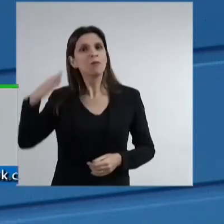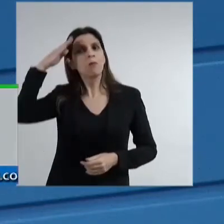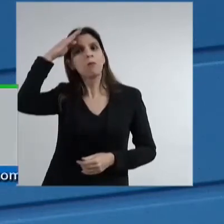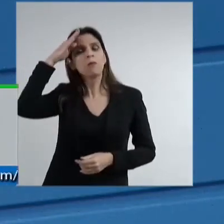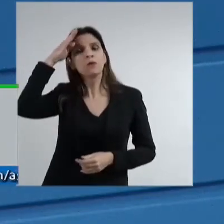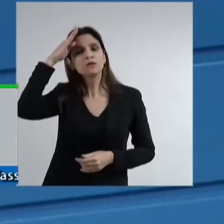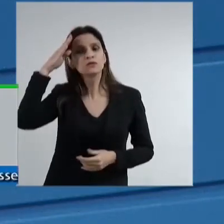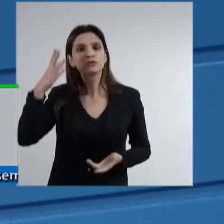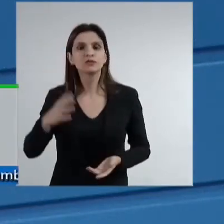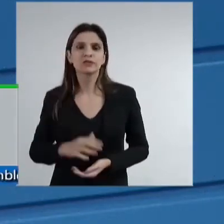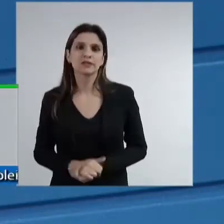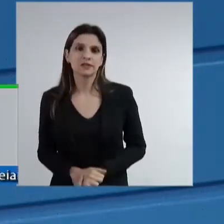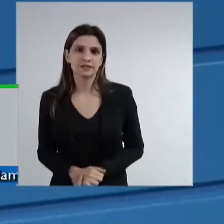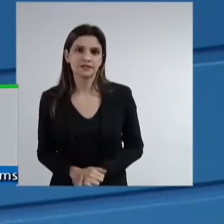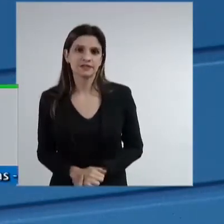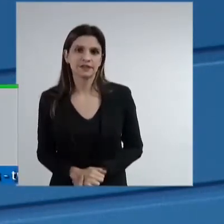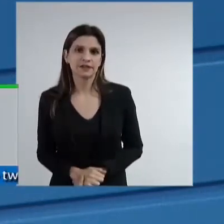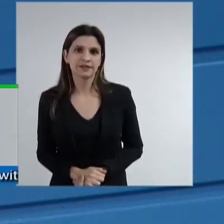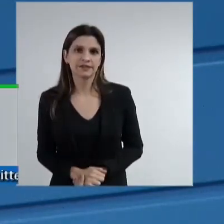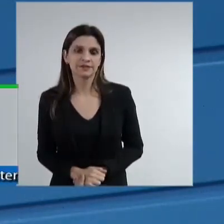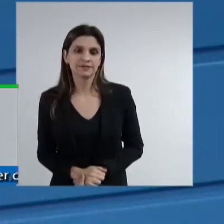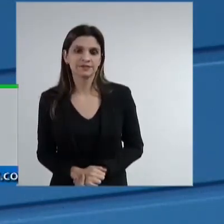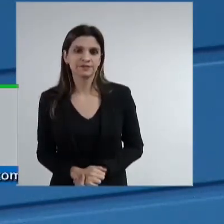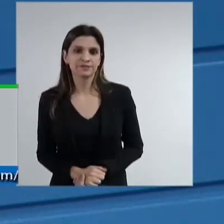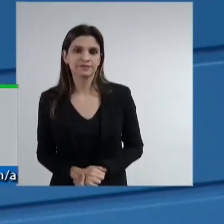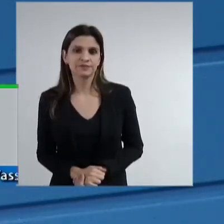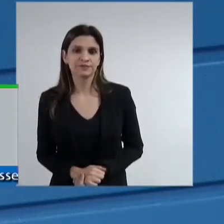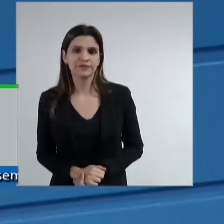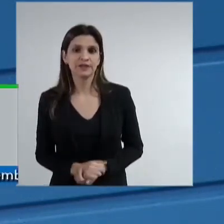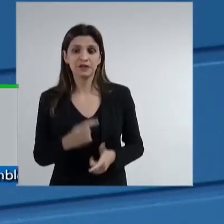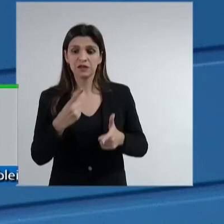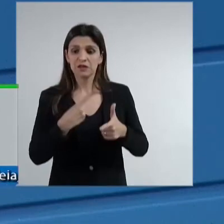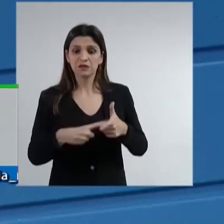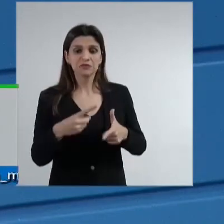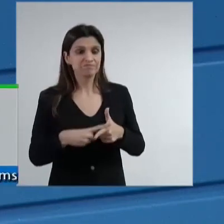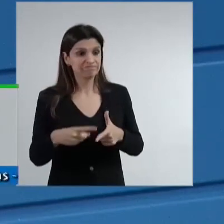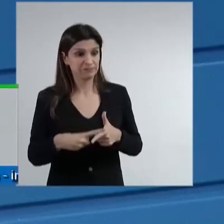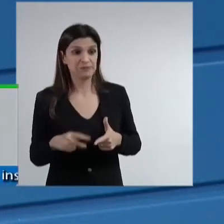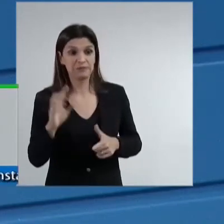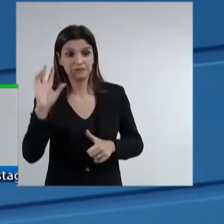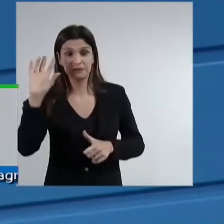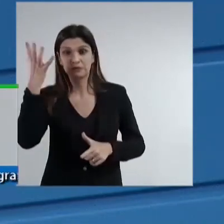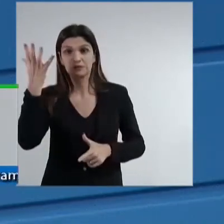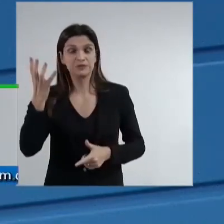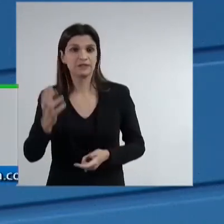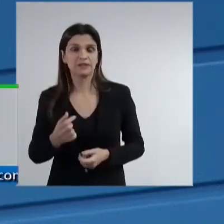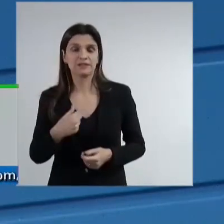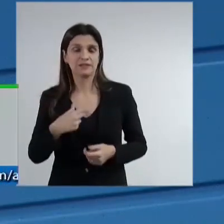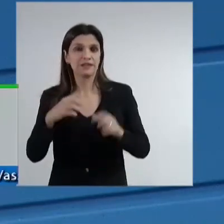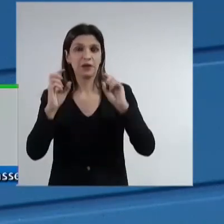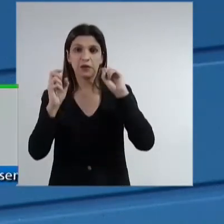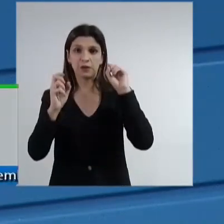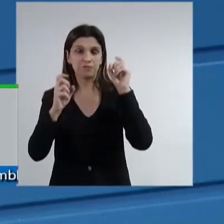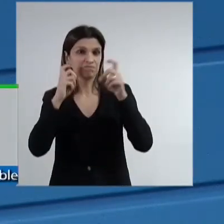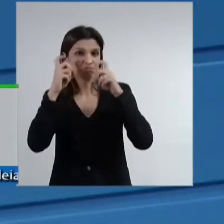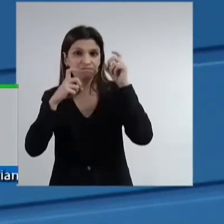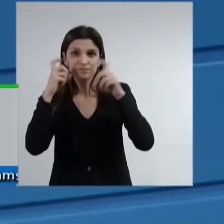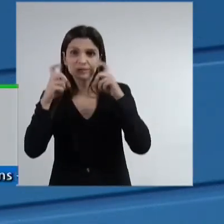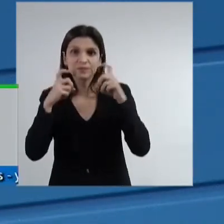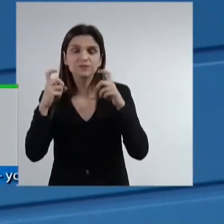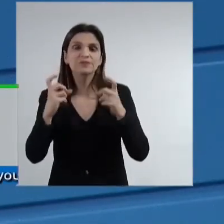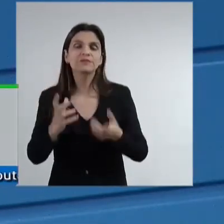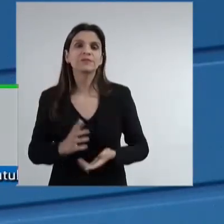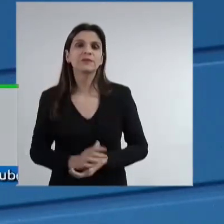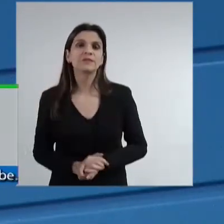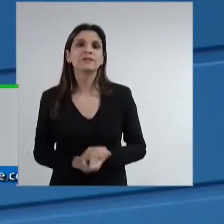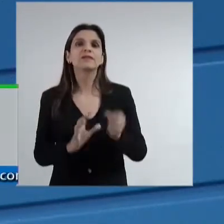preta de um avião, só abre depois da tragédia, parece que é isso, não funciona. Então, eu estou preocupado com relação